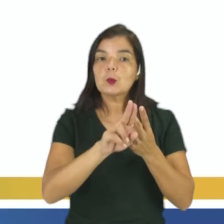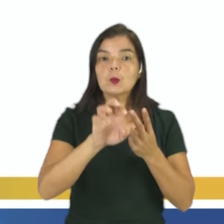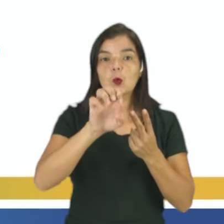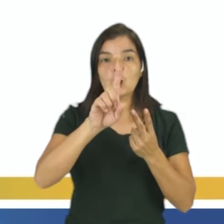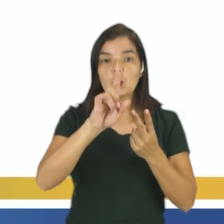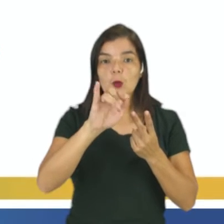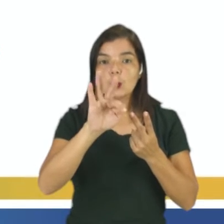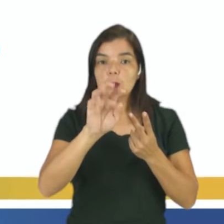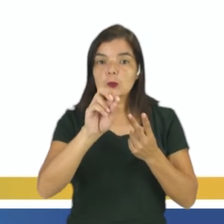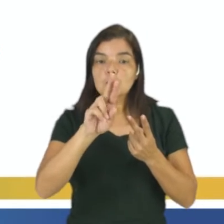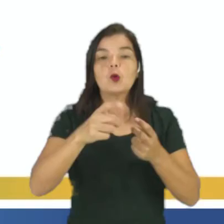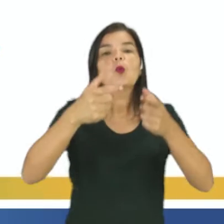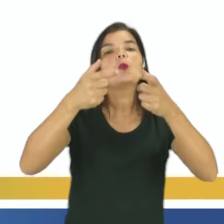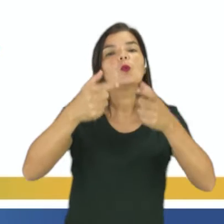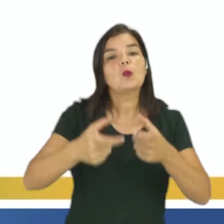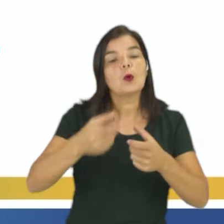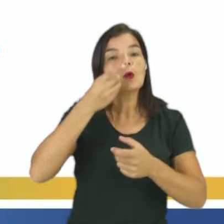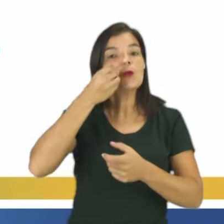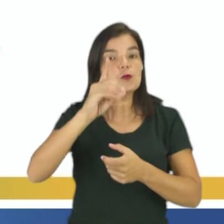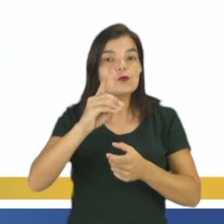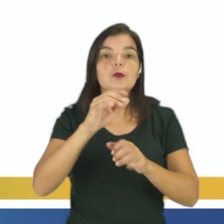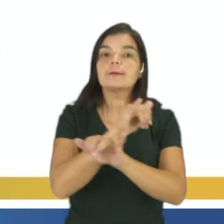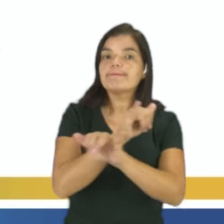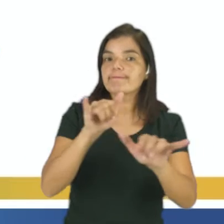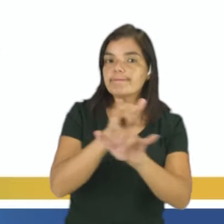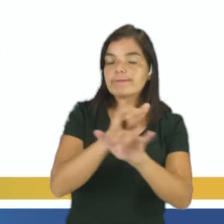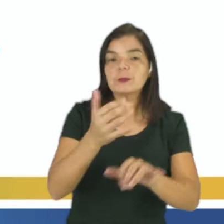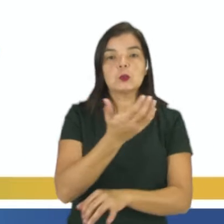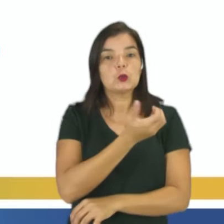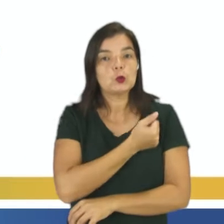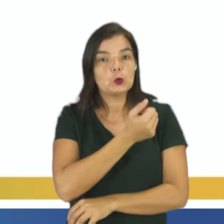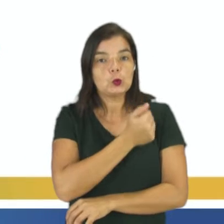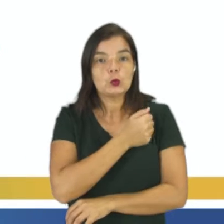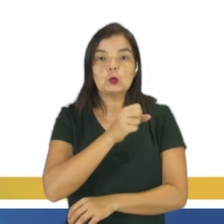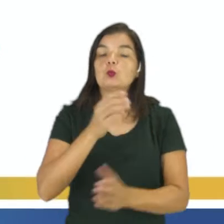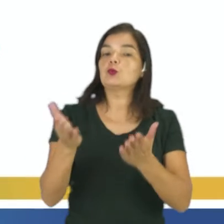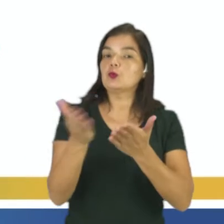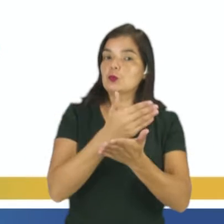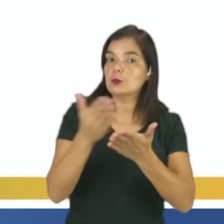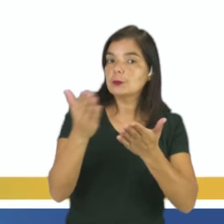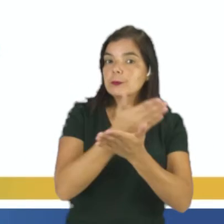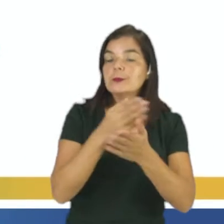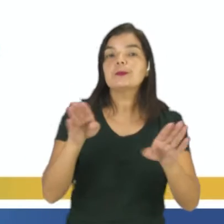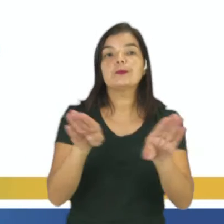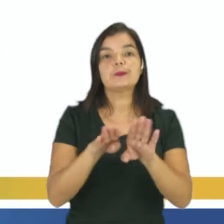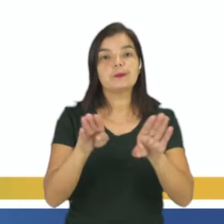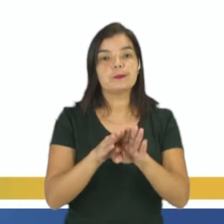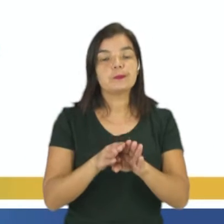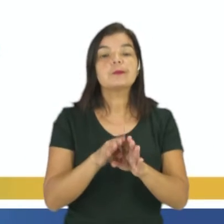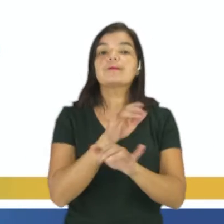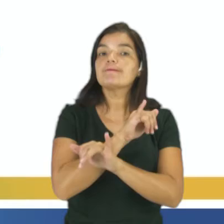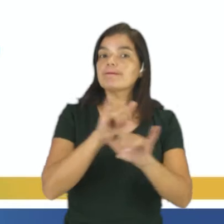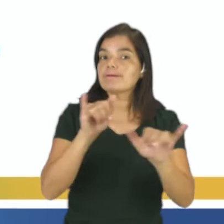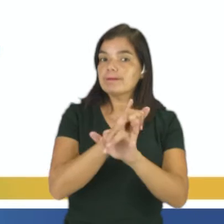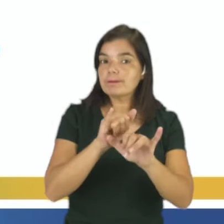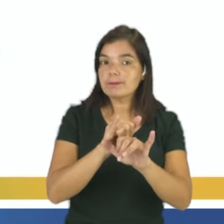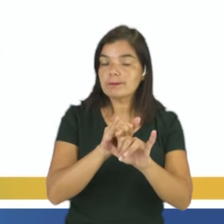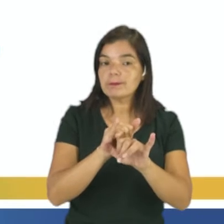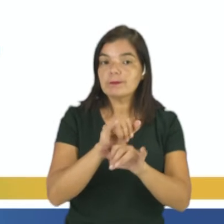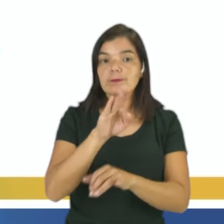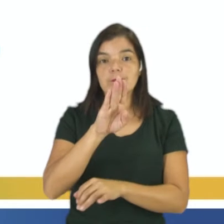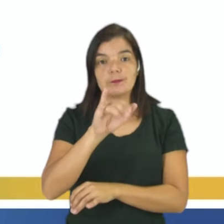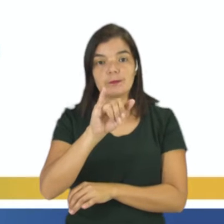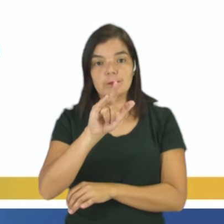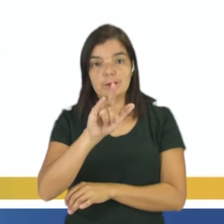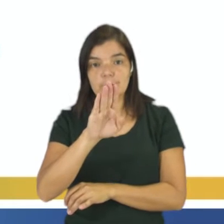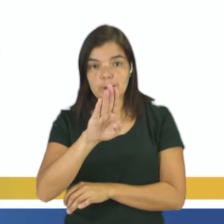ou coleção, o lugar e data de publicações, número de volumes e páginas, ou seja, esses são os dados